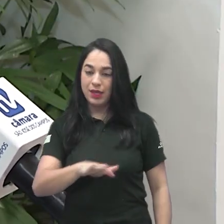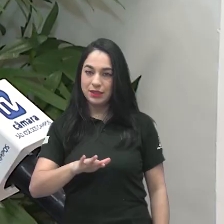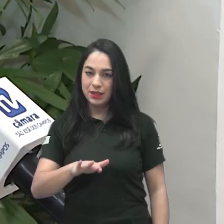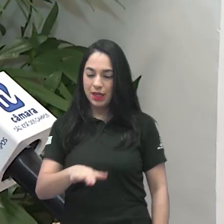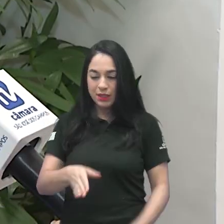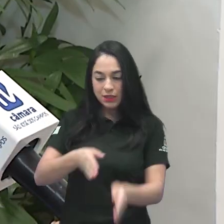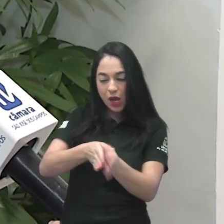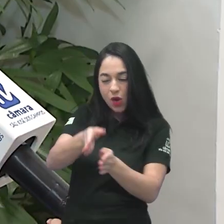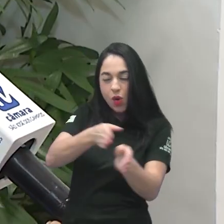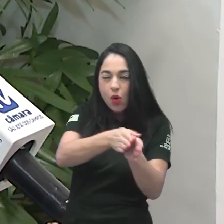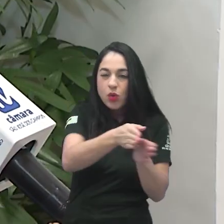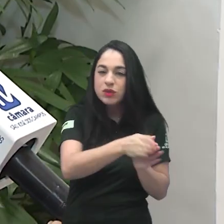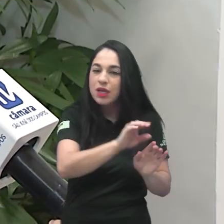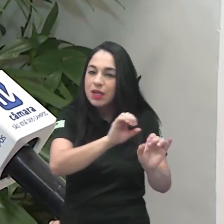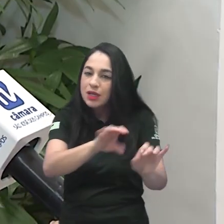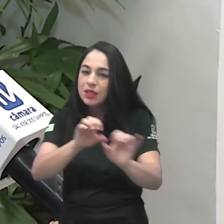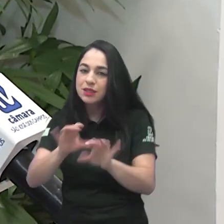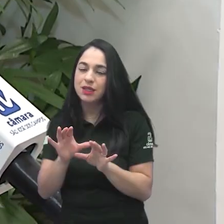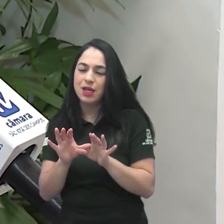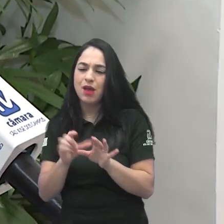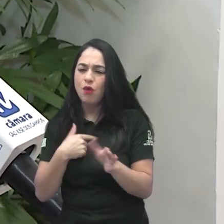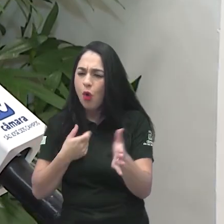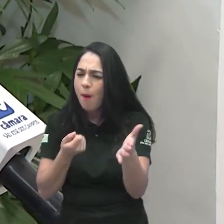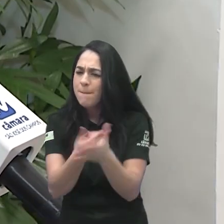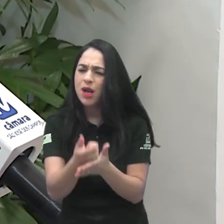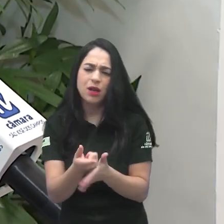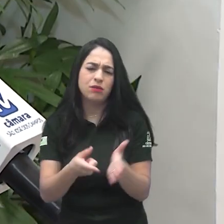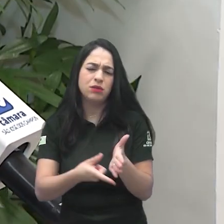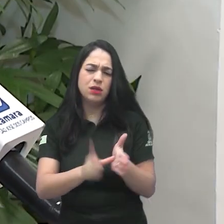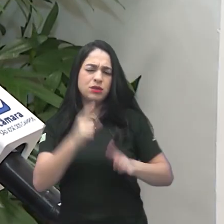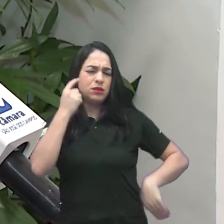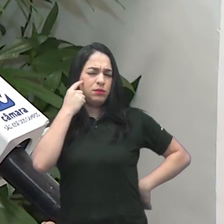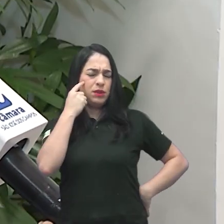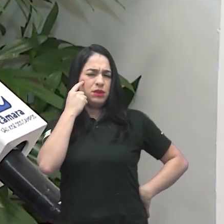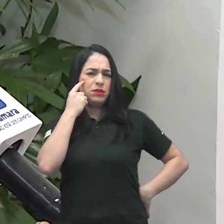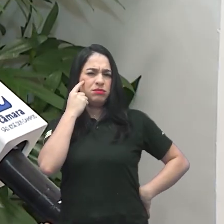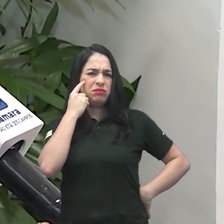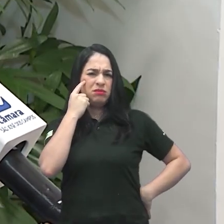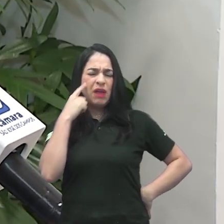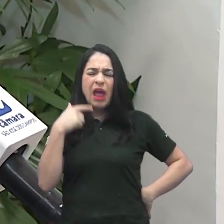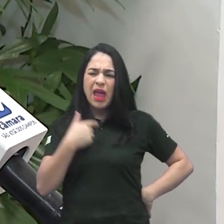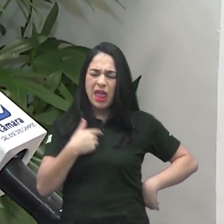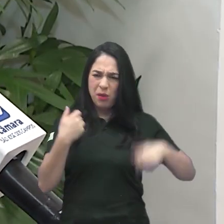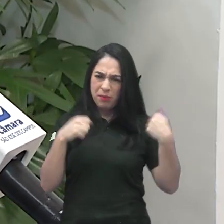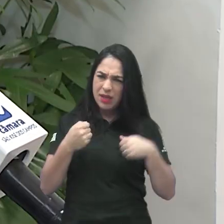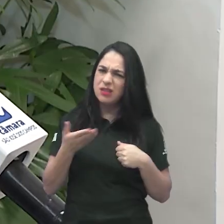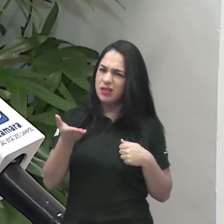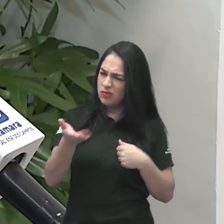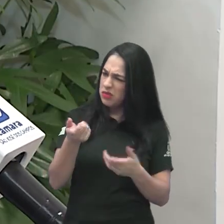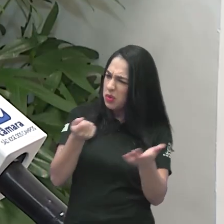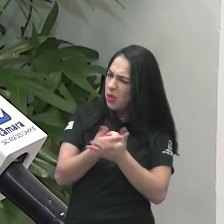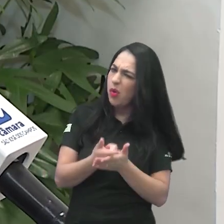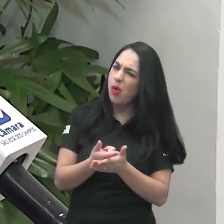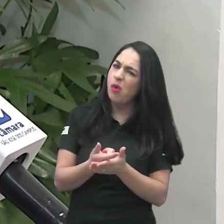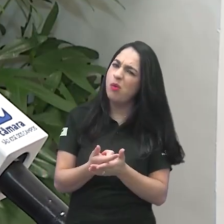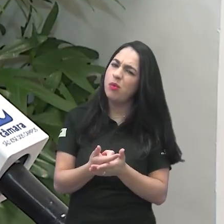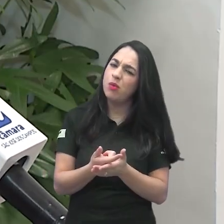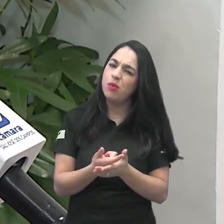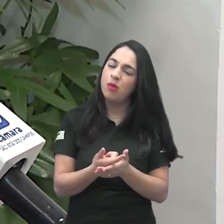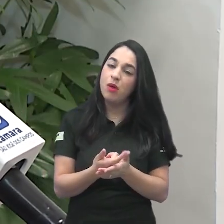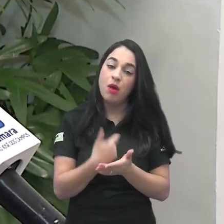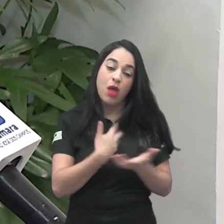e ensinamos as crianças, nós fazemos com que elas pensem antes de comprar. E é sempre aquela pergunta que deve ser feita: será